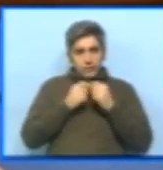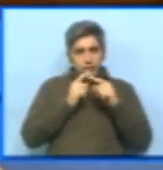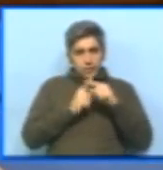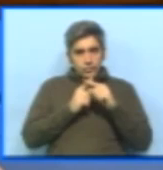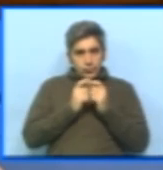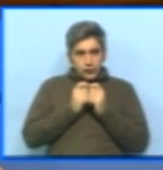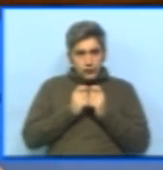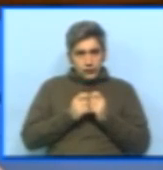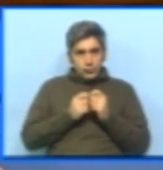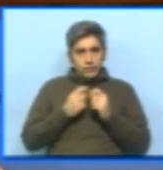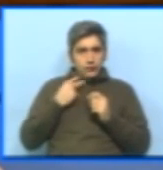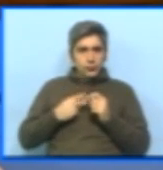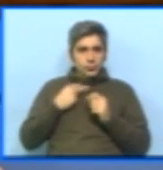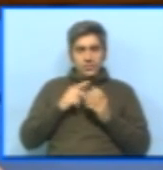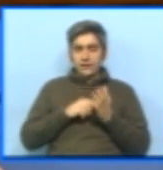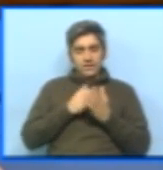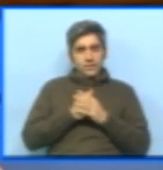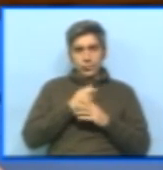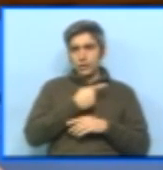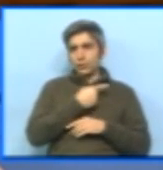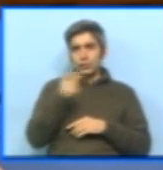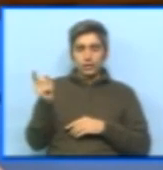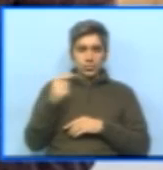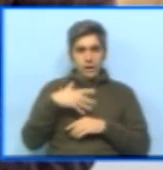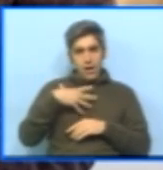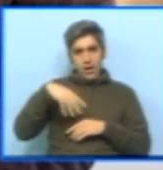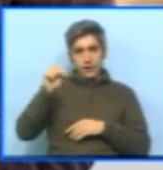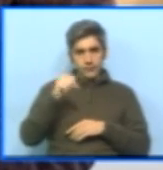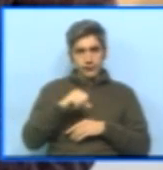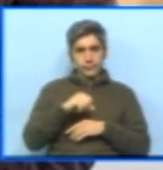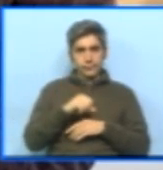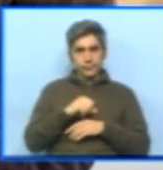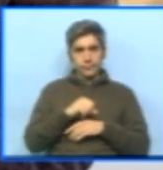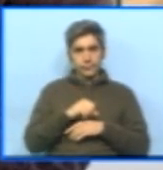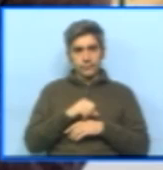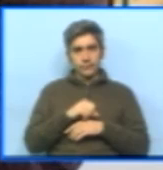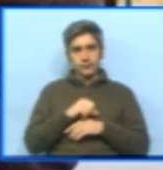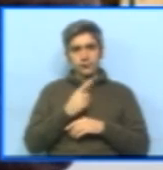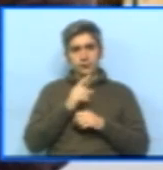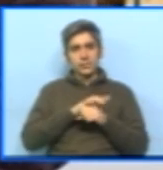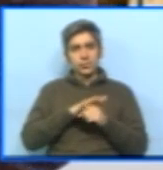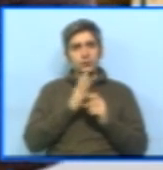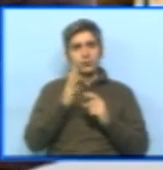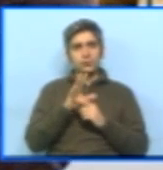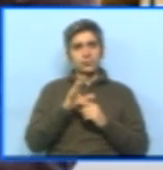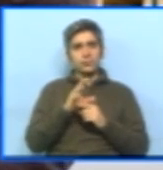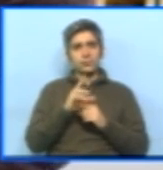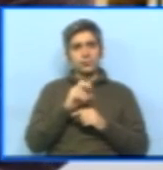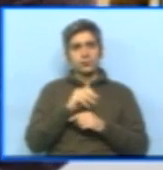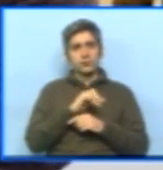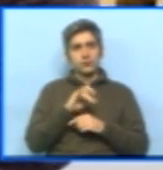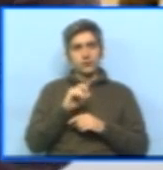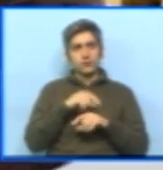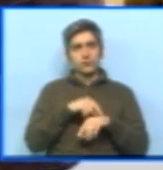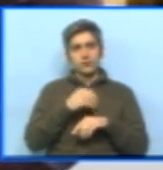são as duas peças que estão sempre presentes no romeiro. Uma das situações é que quando o romeiro, na